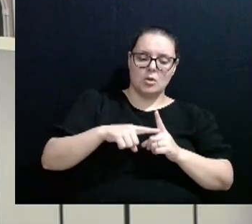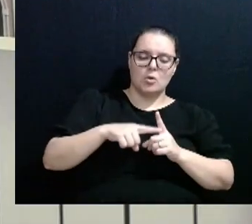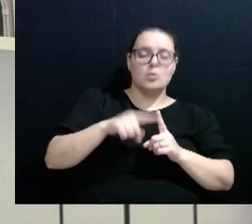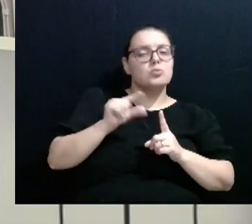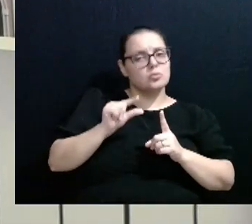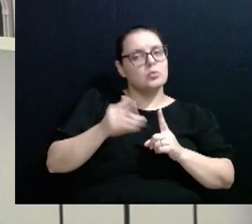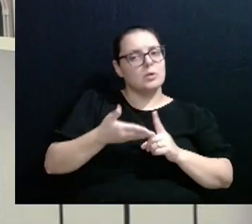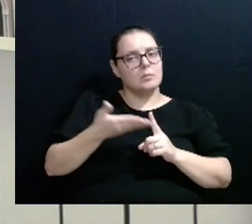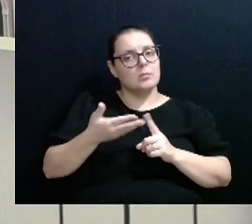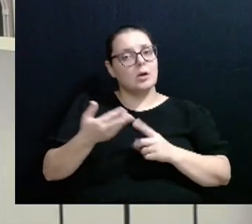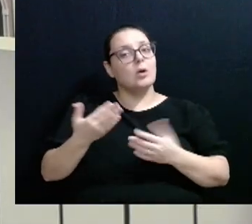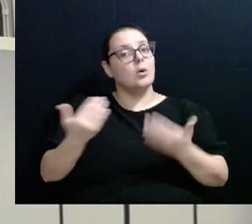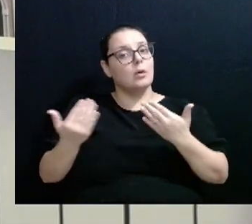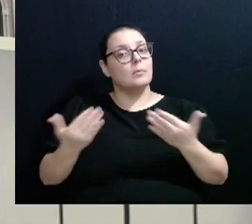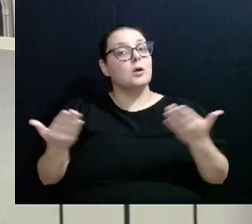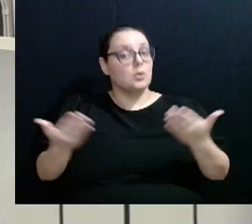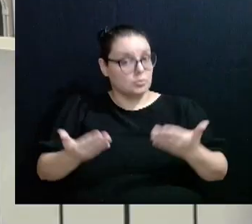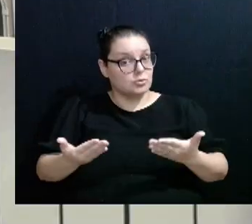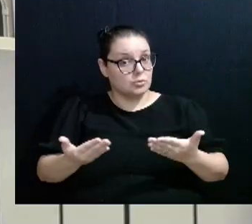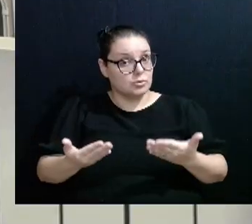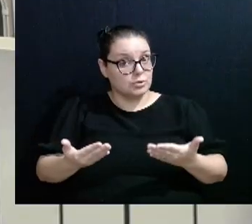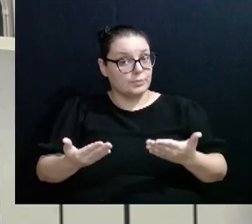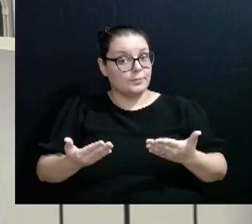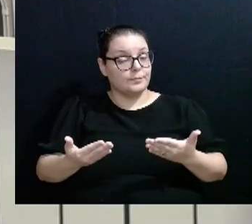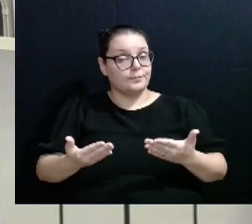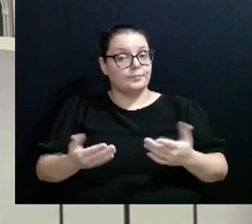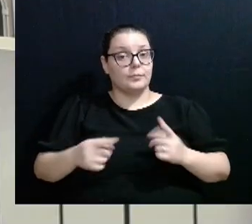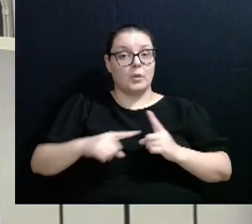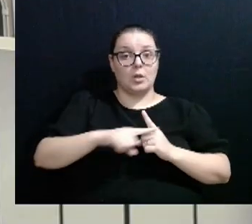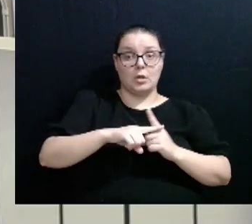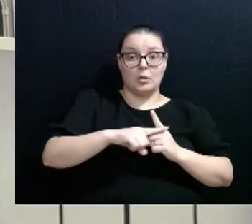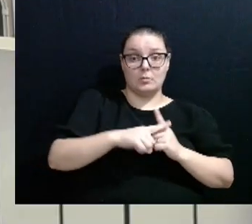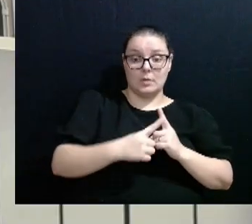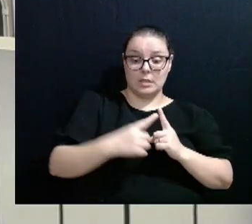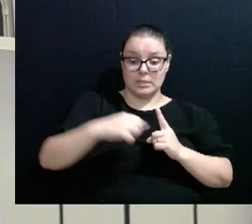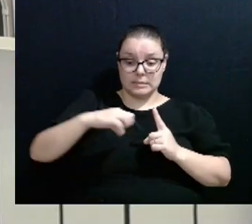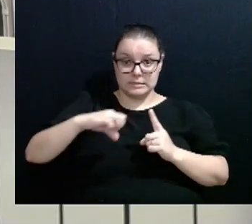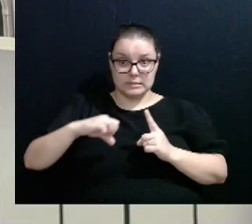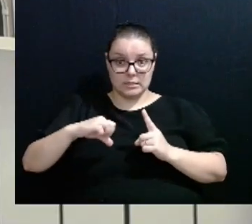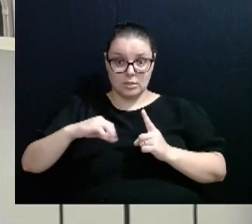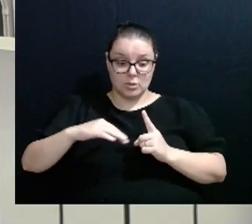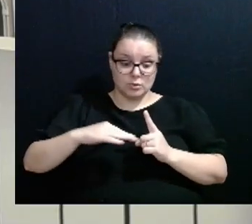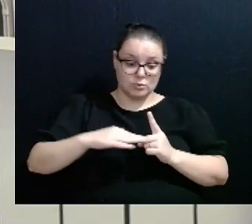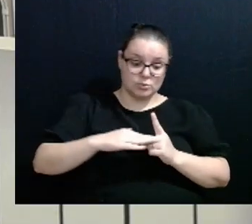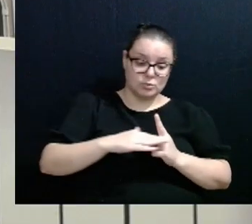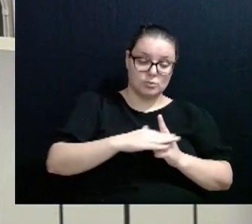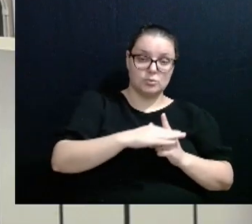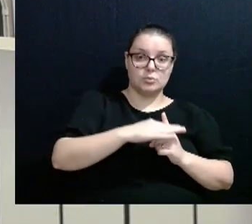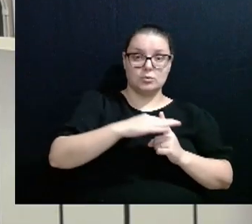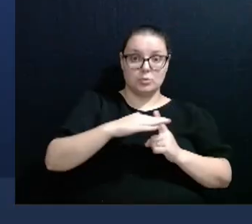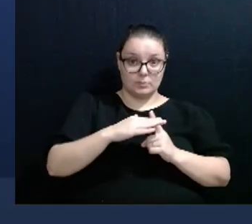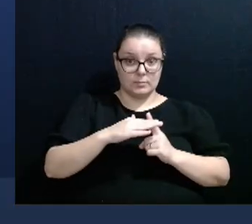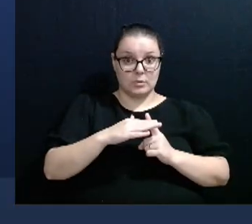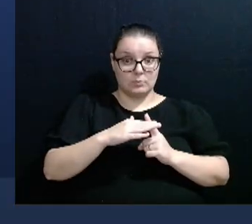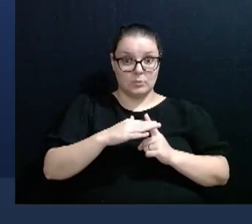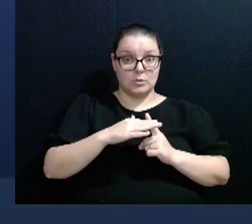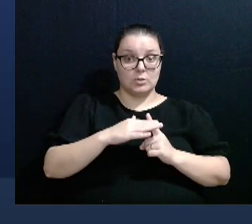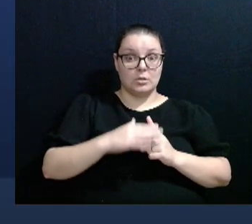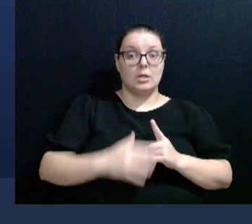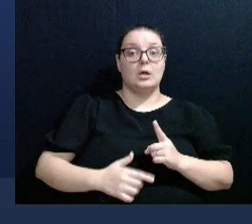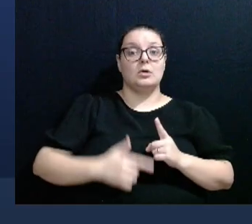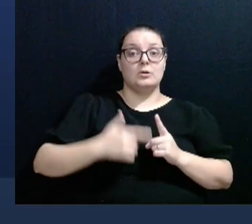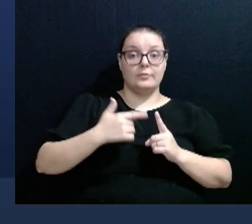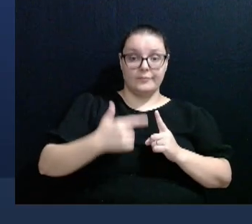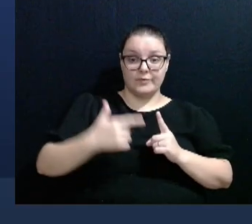relação ao dia de hoje. Mínima de 19 graus, ao longo do dia a temperatura sobe, podendo chegar aos